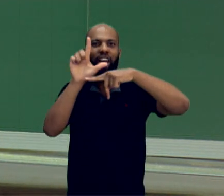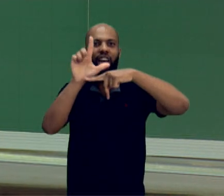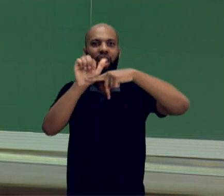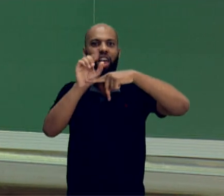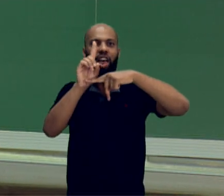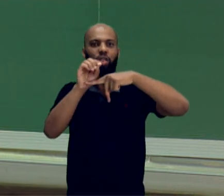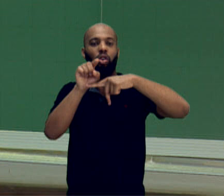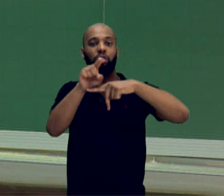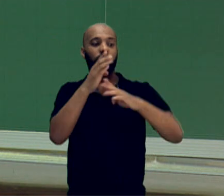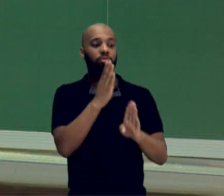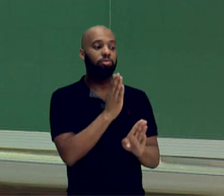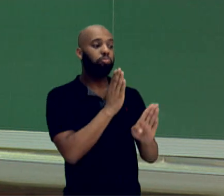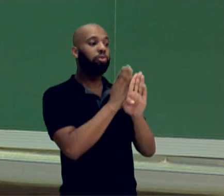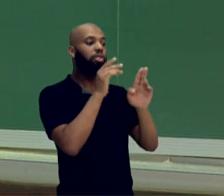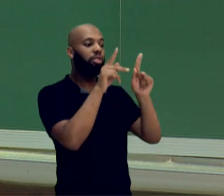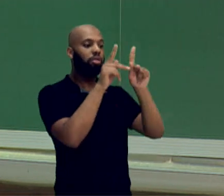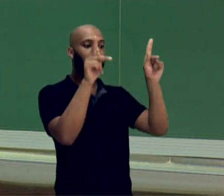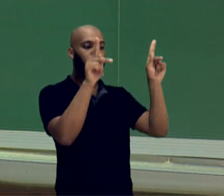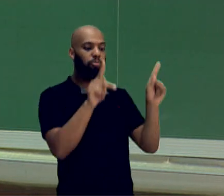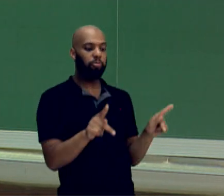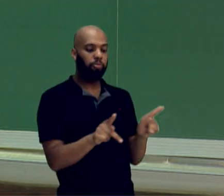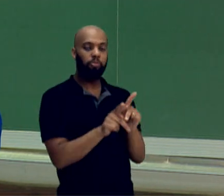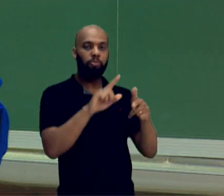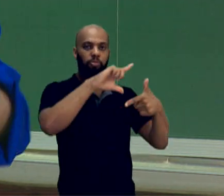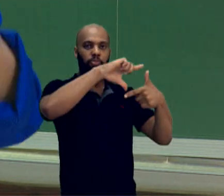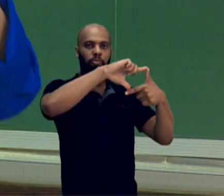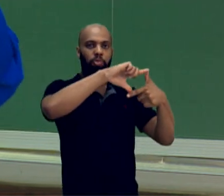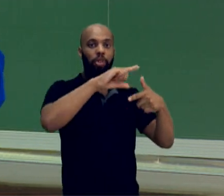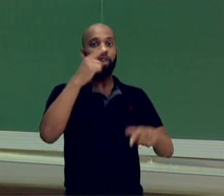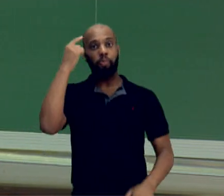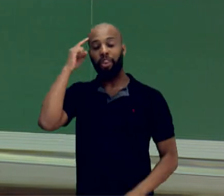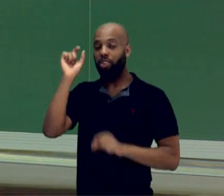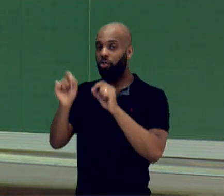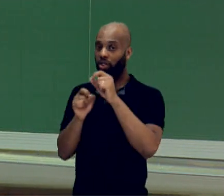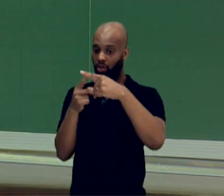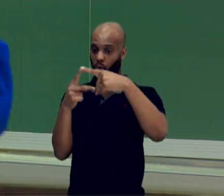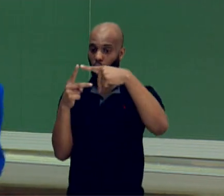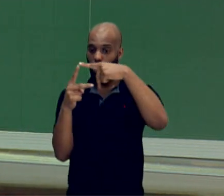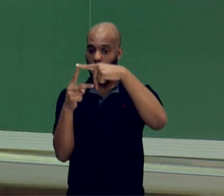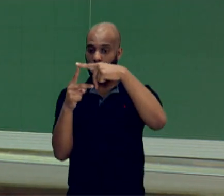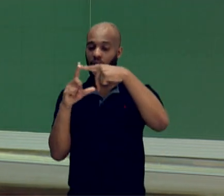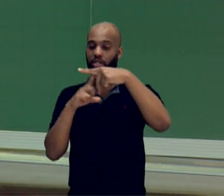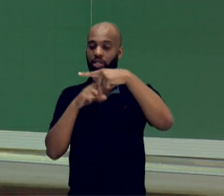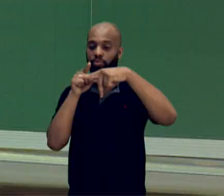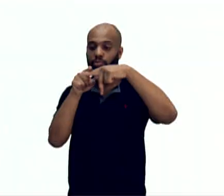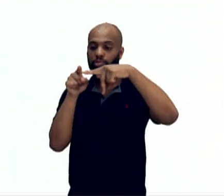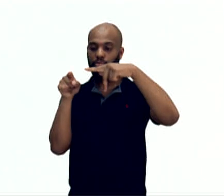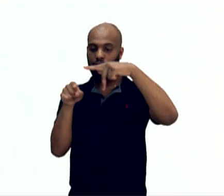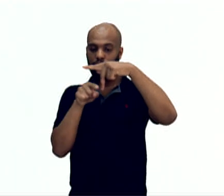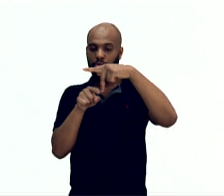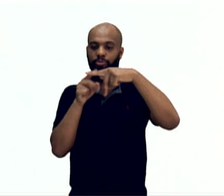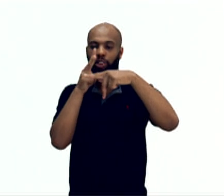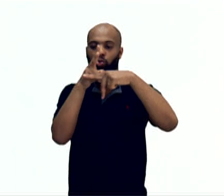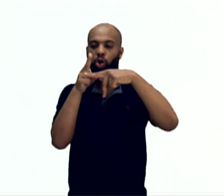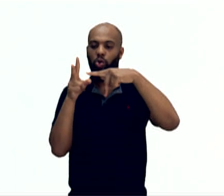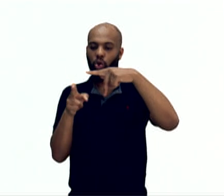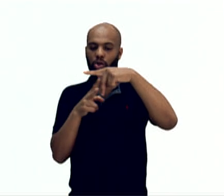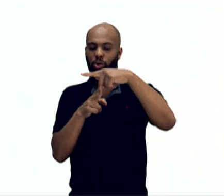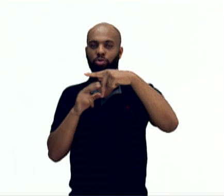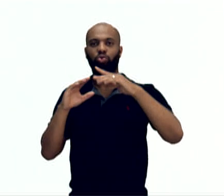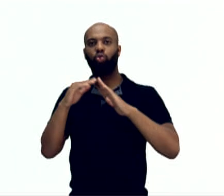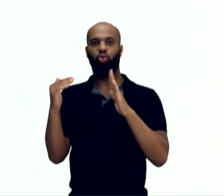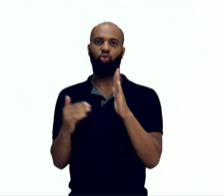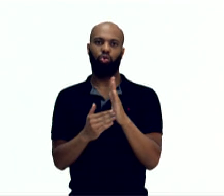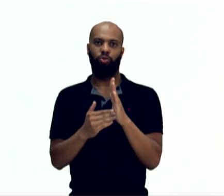perímetro e pensar que o quadrado tem 4 lados iguais. Lados iguais